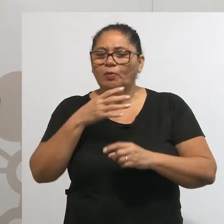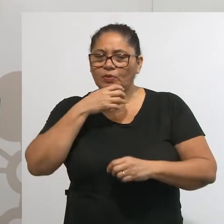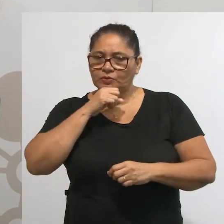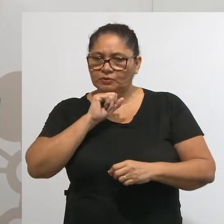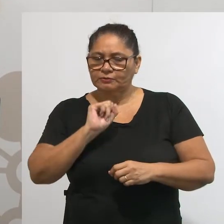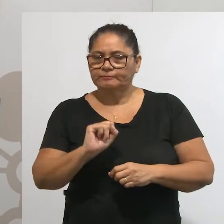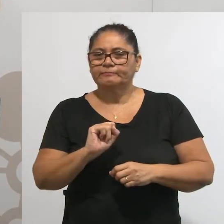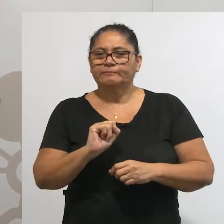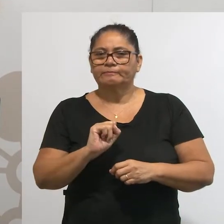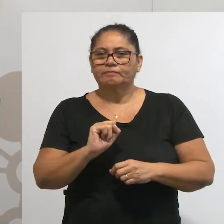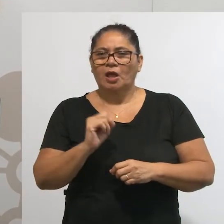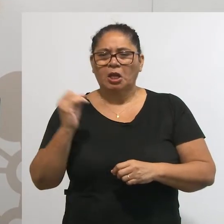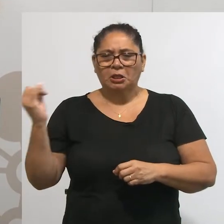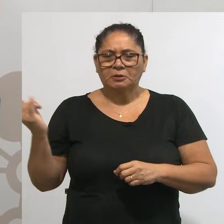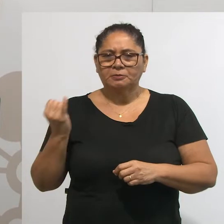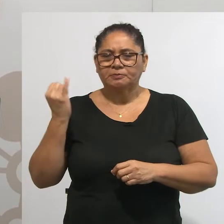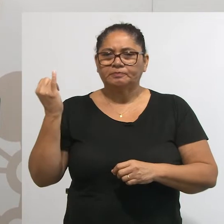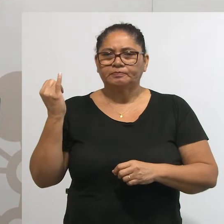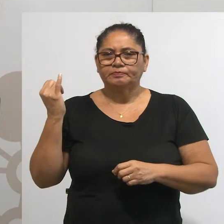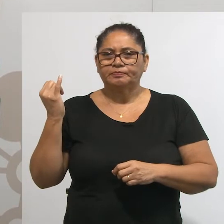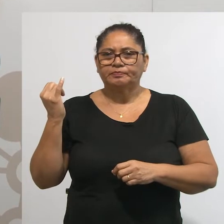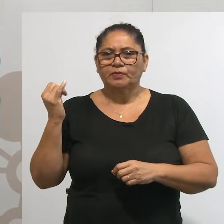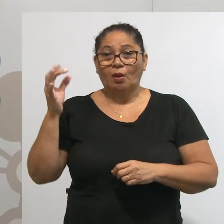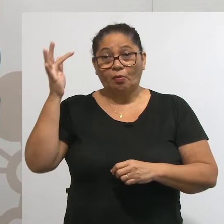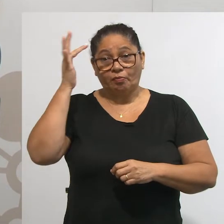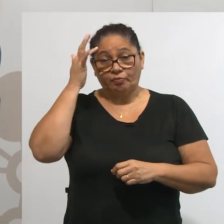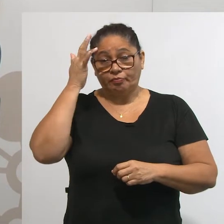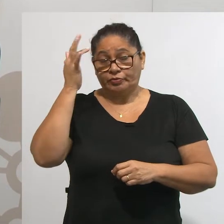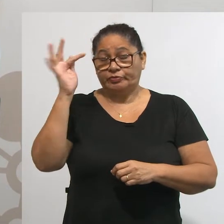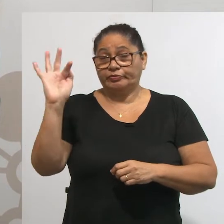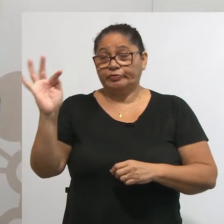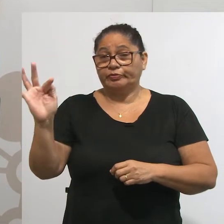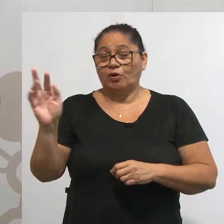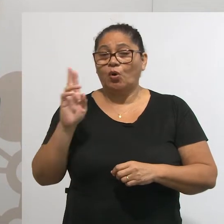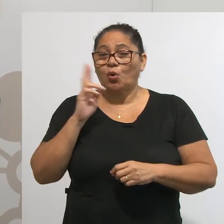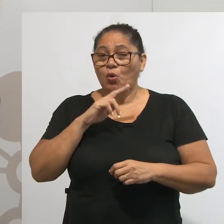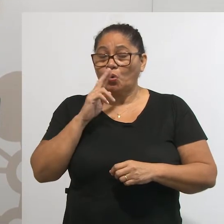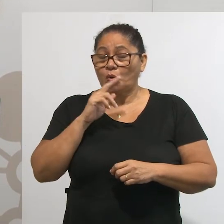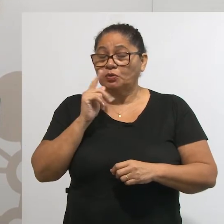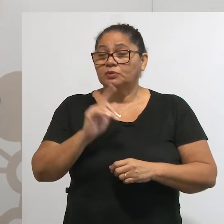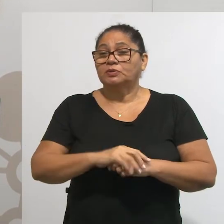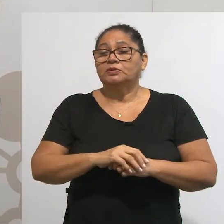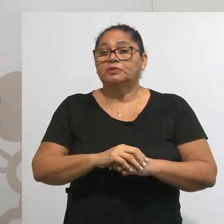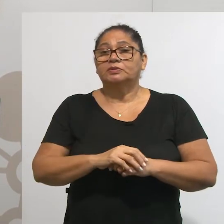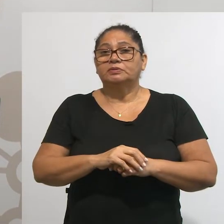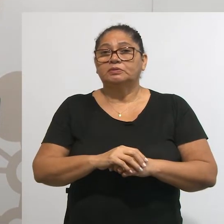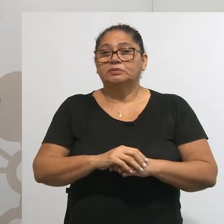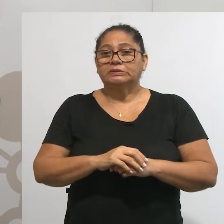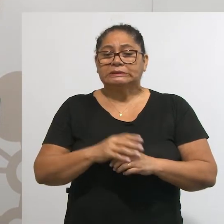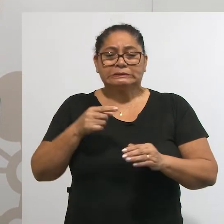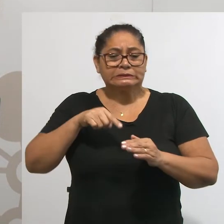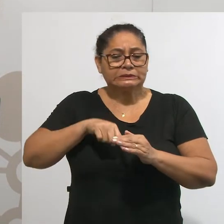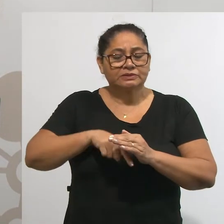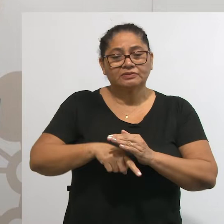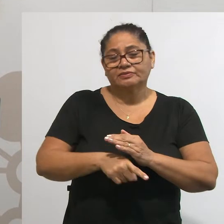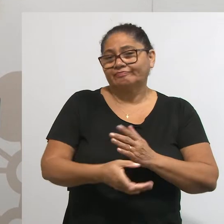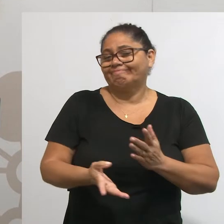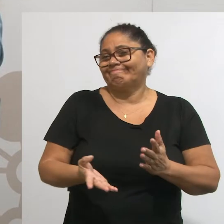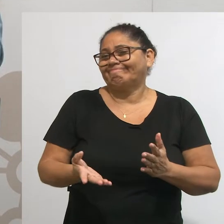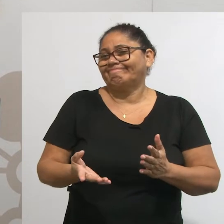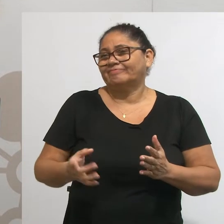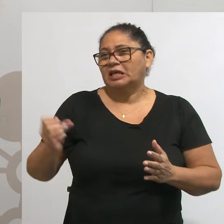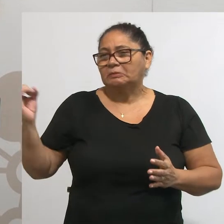Paulo Freire a palavra era muito importante. Para os filósofos russos, Bakhtin e Voloshinov, a palavra é fundamental. Nós